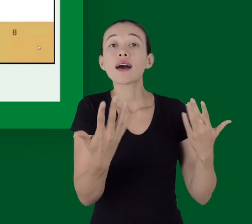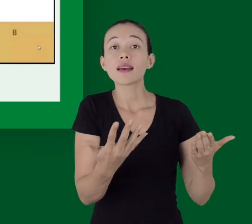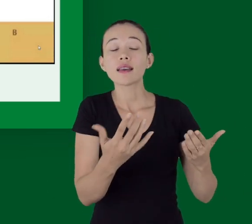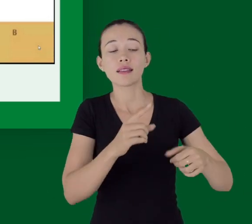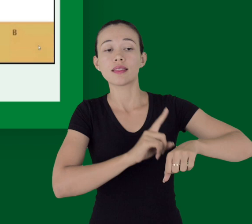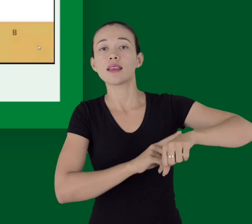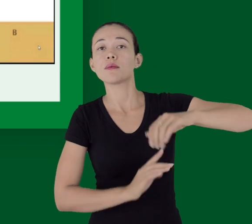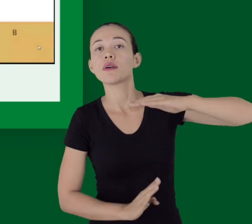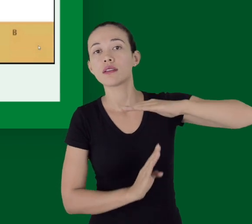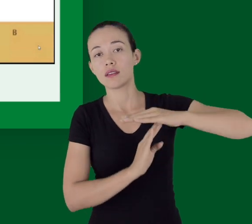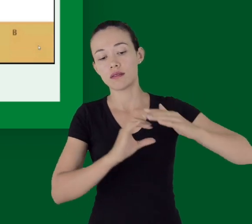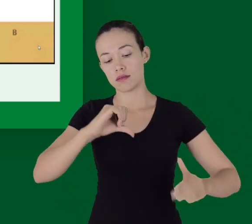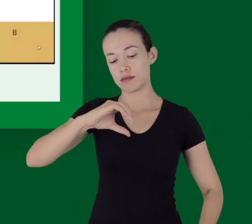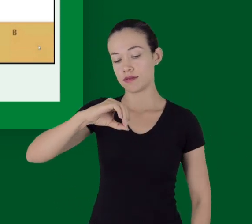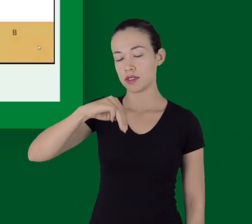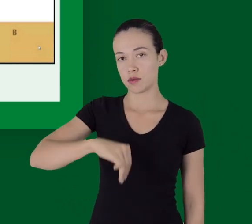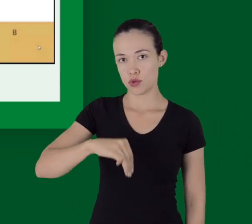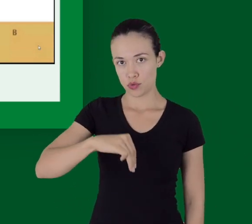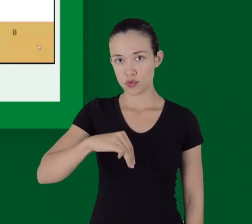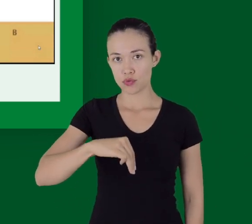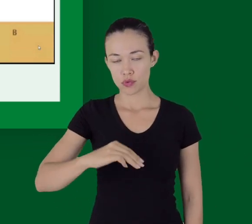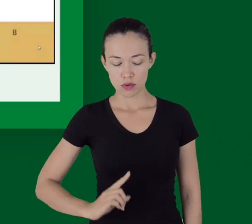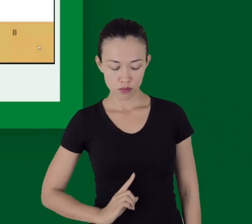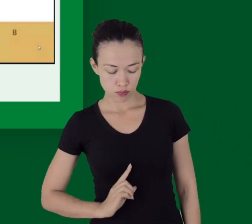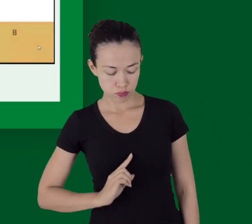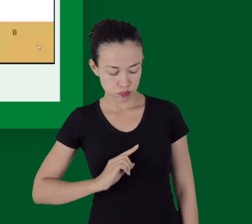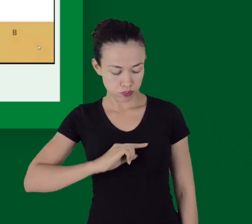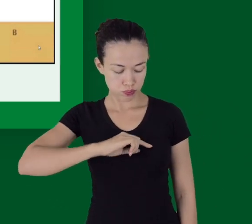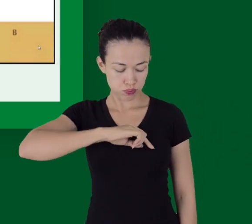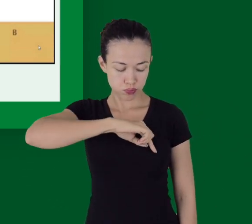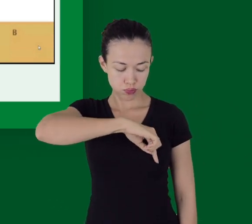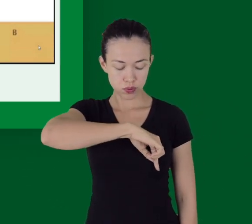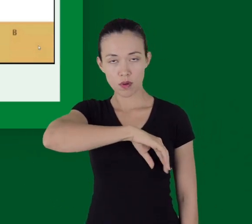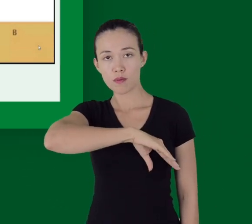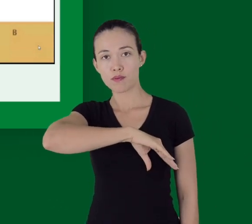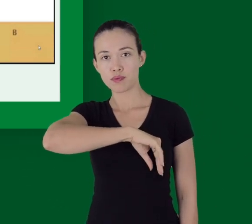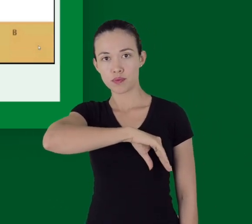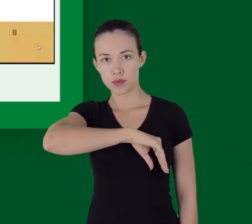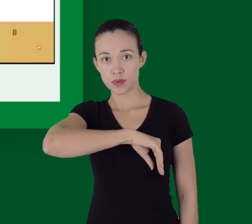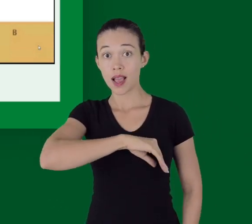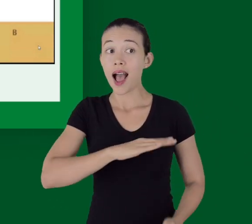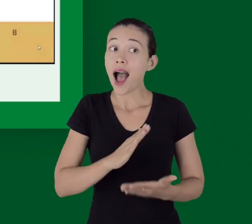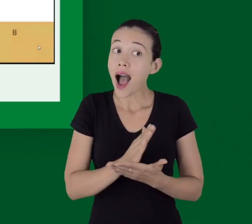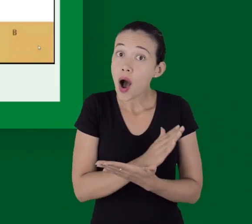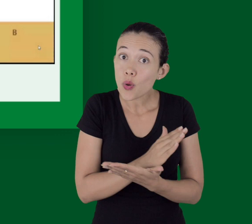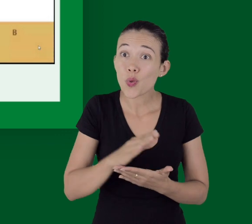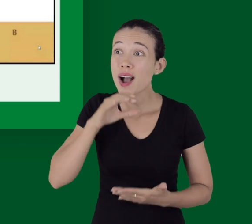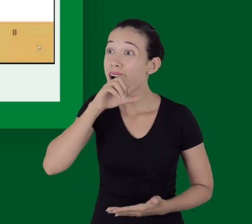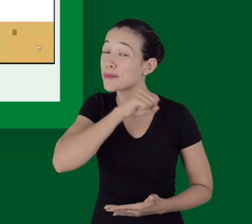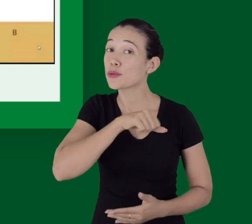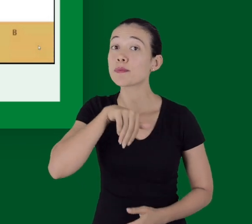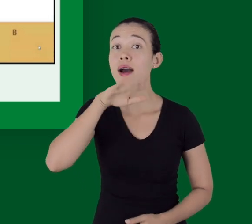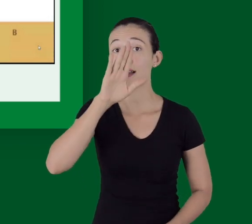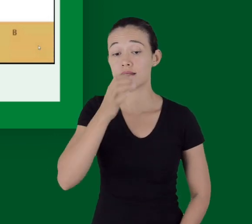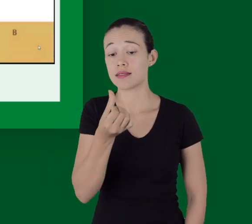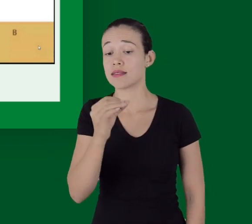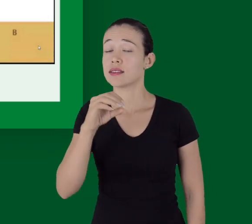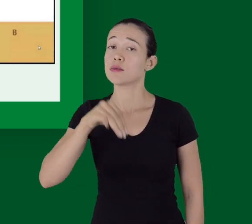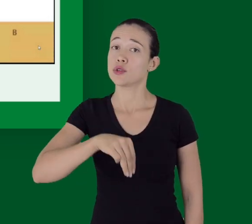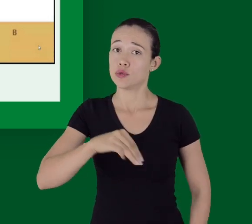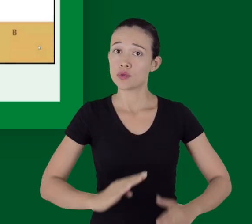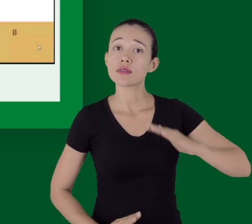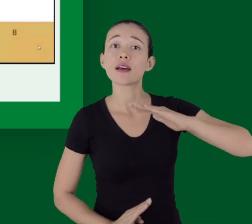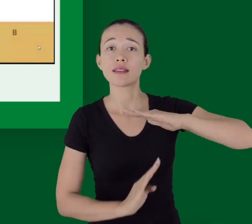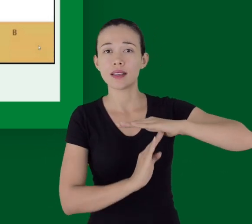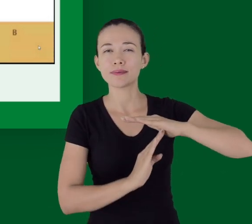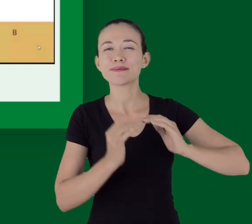até 90 minutos para colocar o balão na artéria, tá? Em alguns casos, a gente já considera até 60 minutos, tem que ser o mais rápido possível. E o